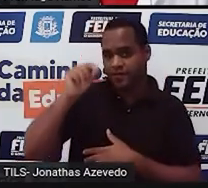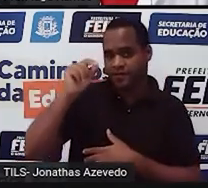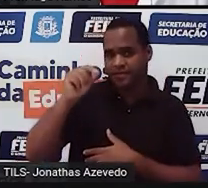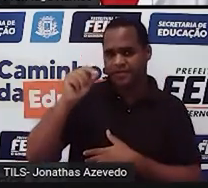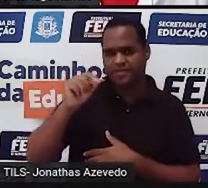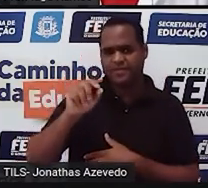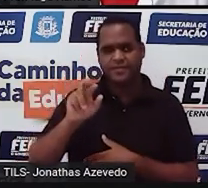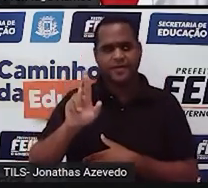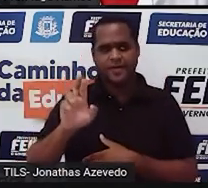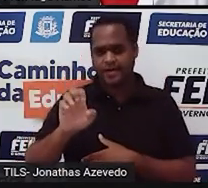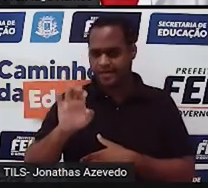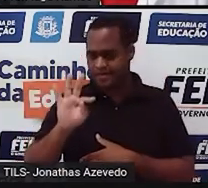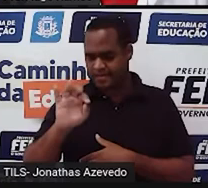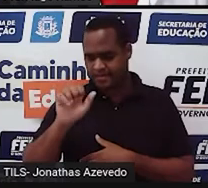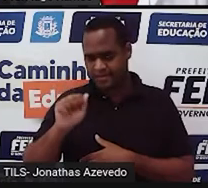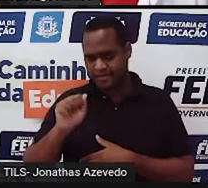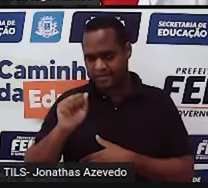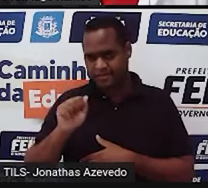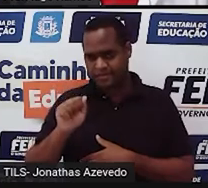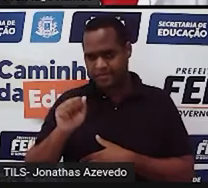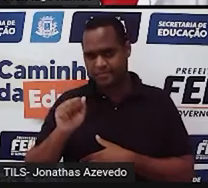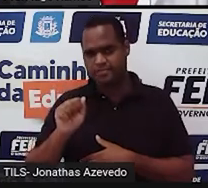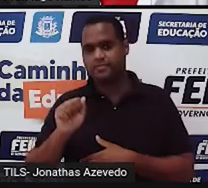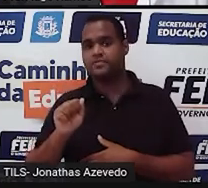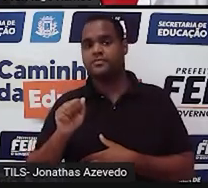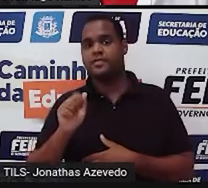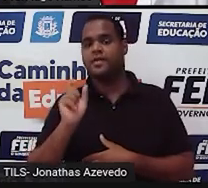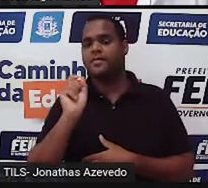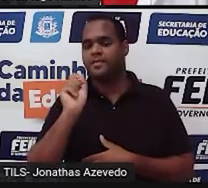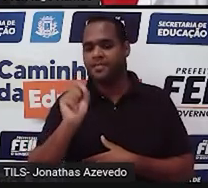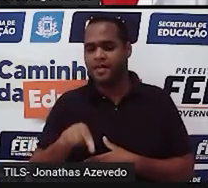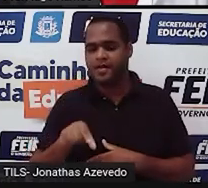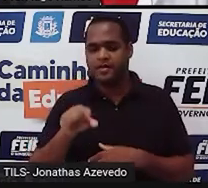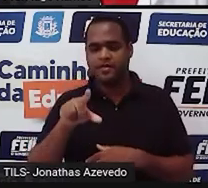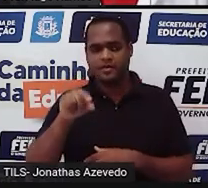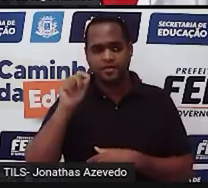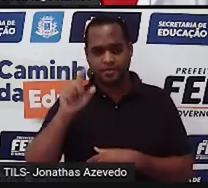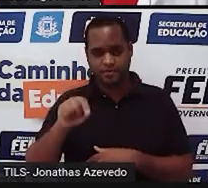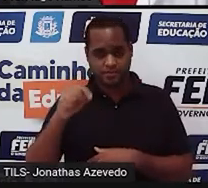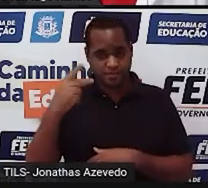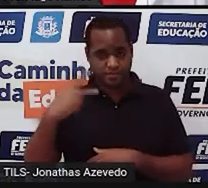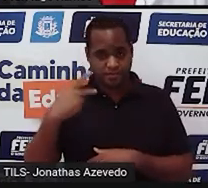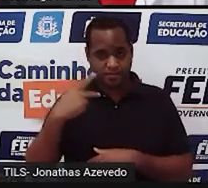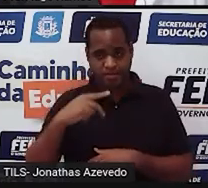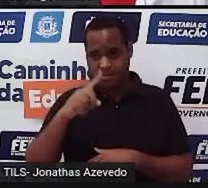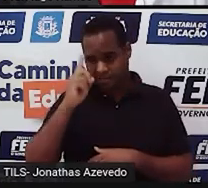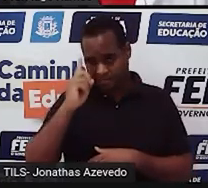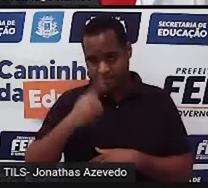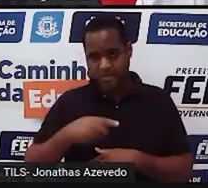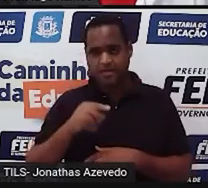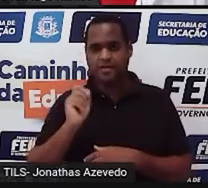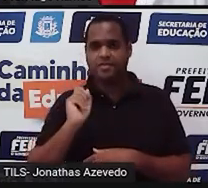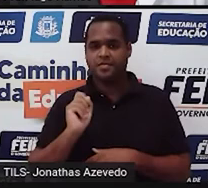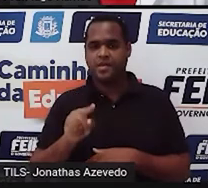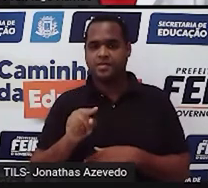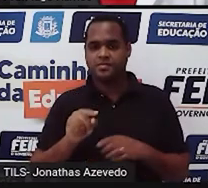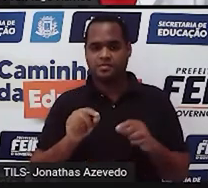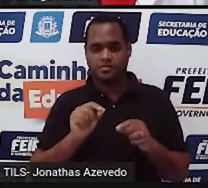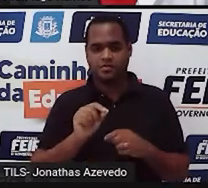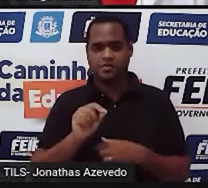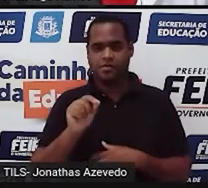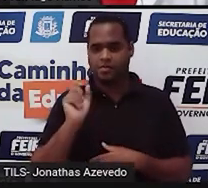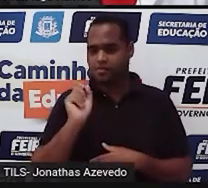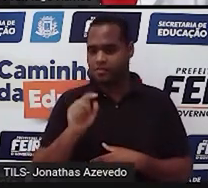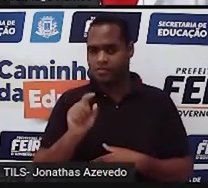por construir uma reta tá bom cliquei nessa opção E aí ele manda marcar: clicar em dois